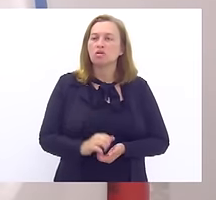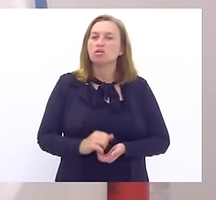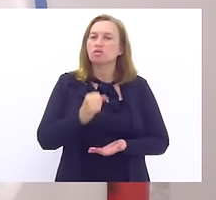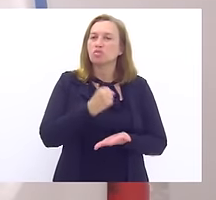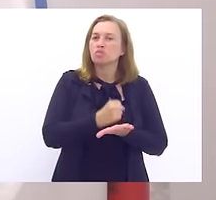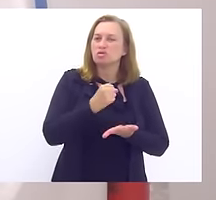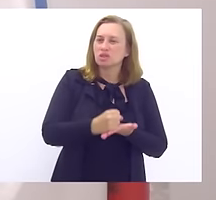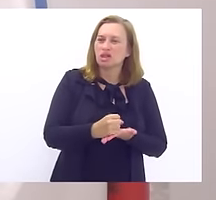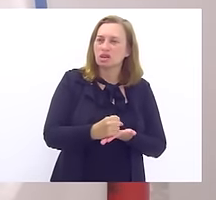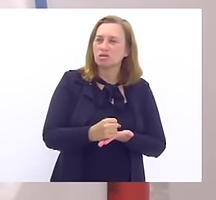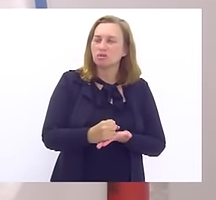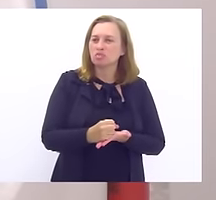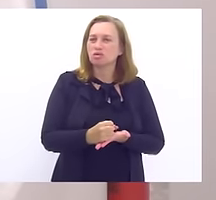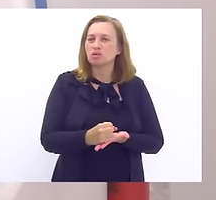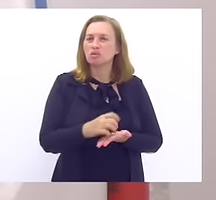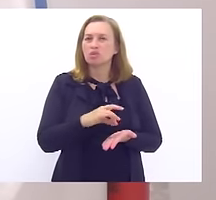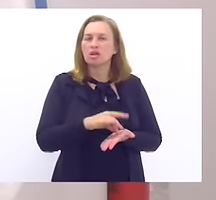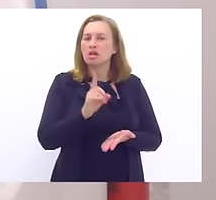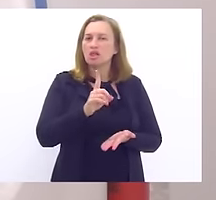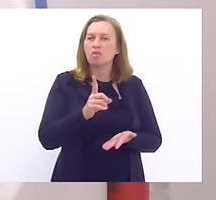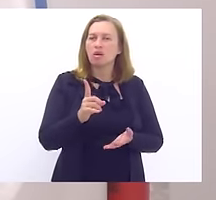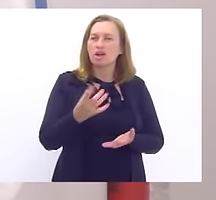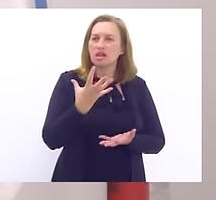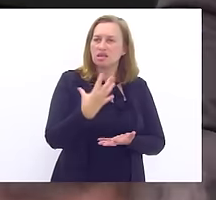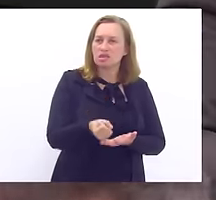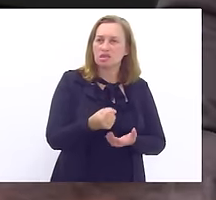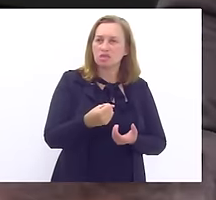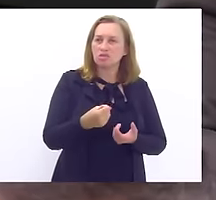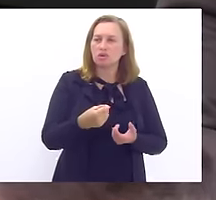admitida a terceirização